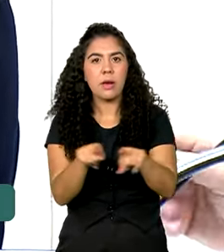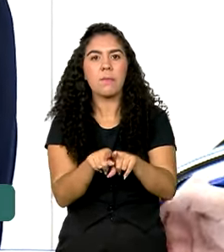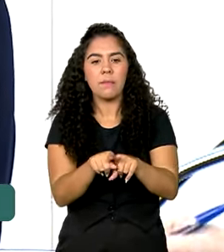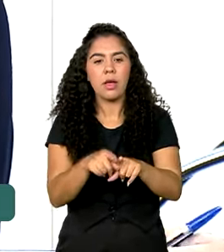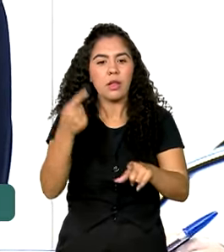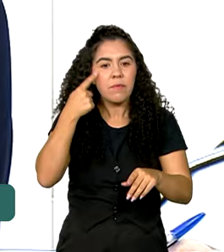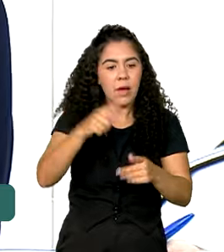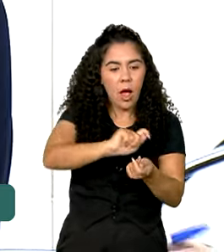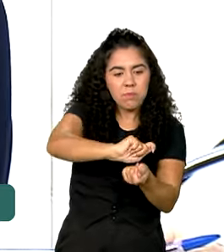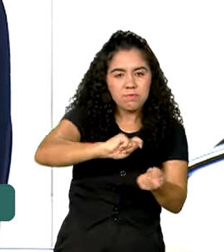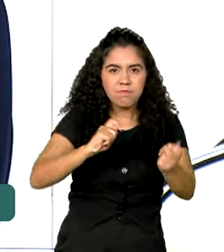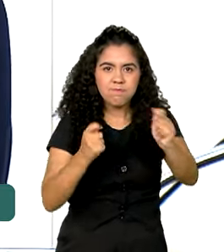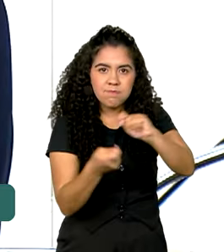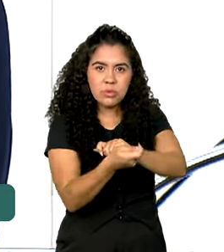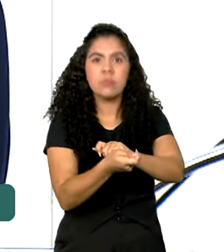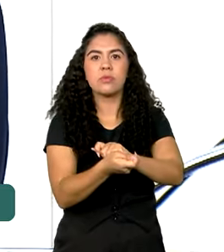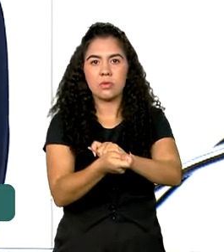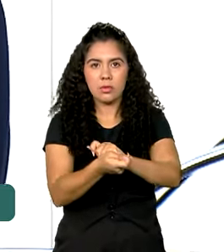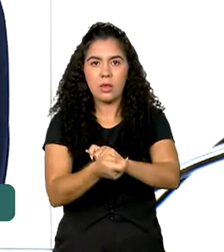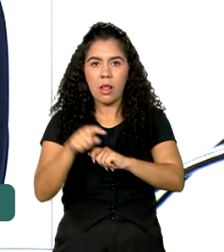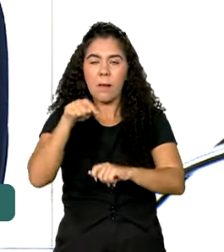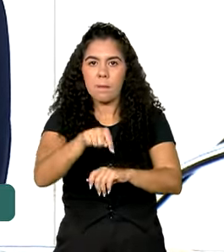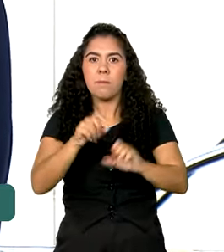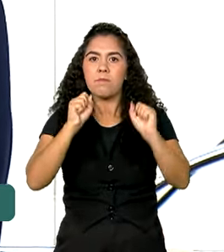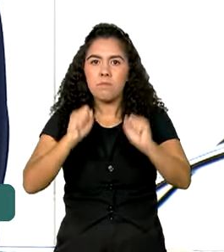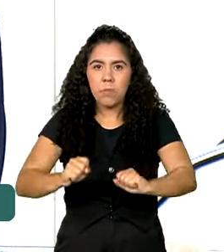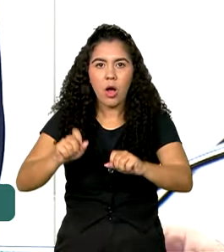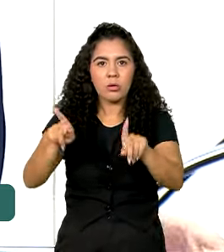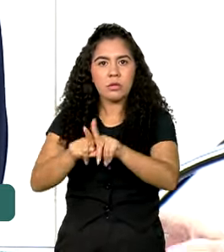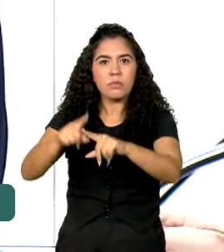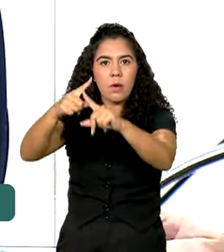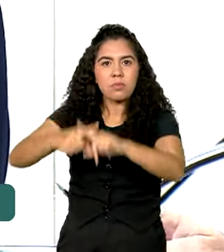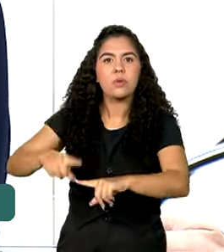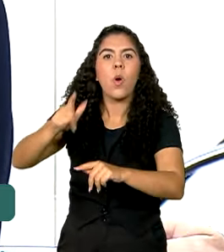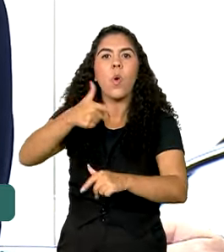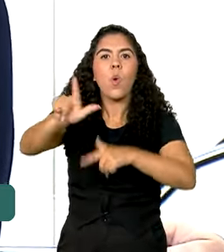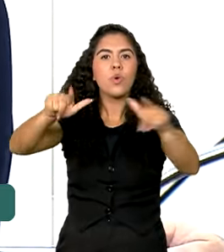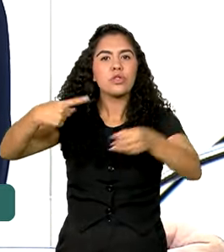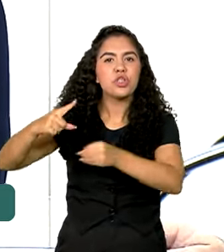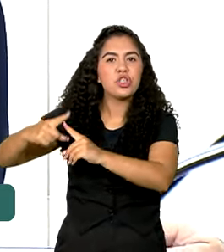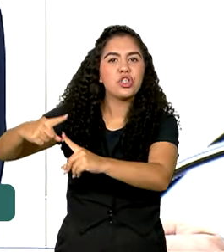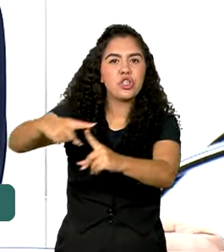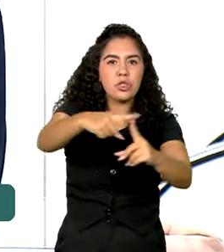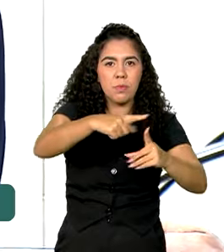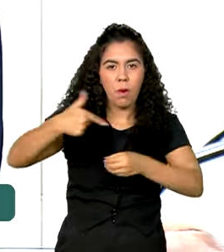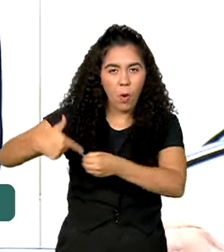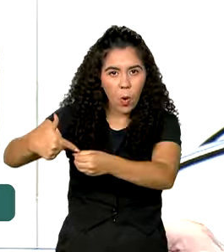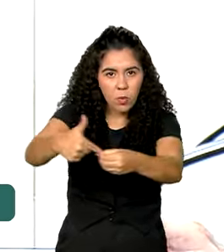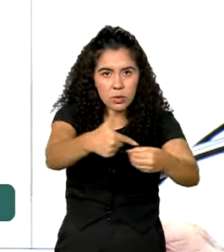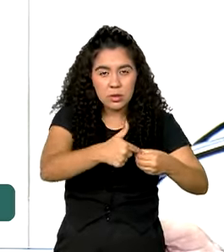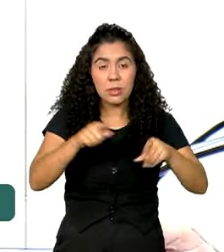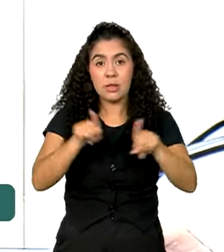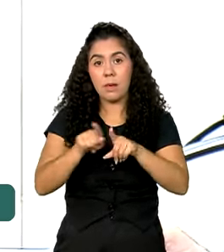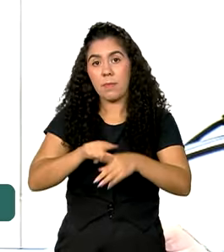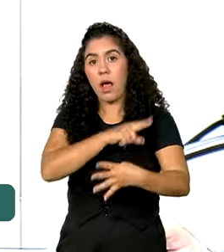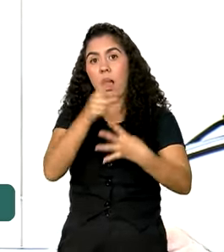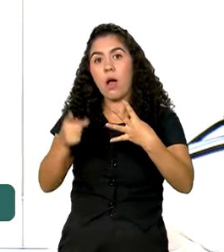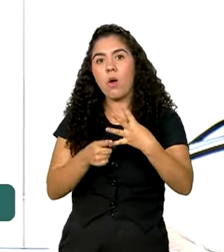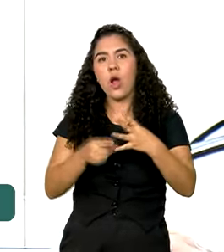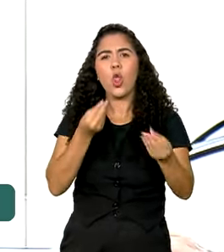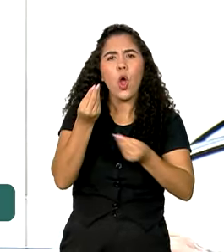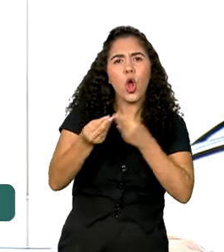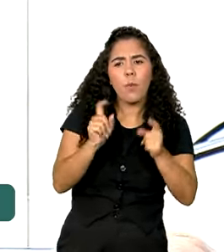de conversão para torná-los competitivos versus os combustíveis fósseis. A quarta é a logística de